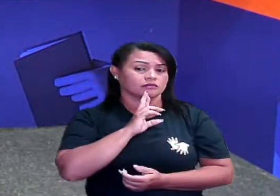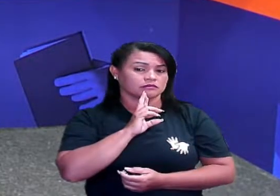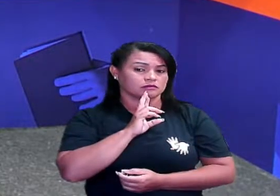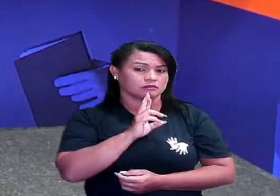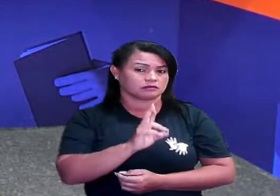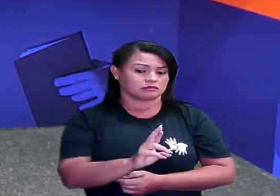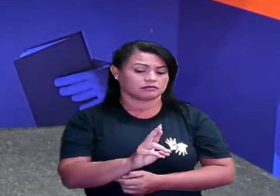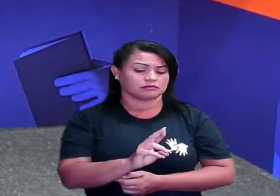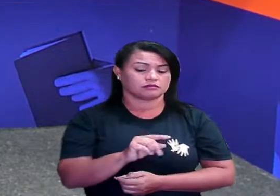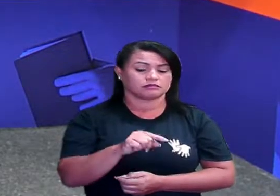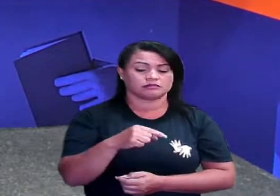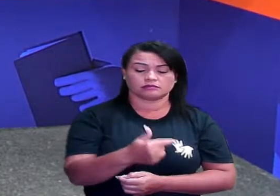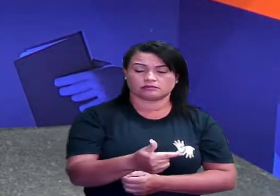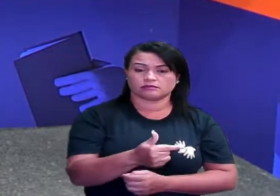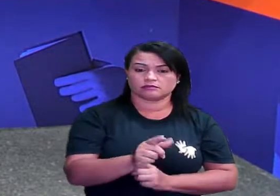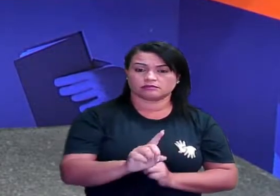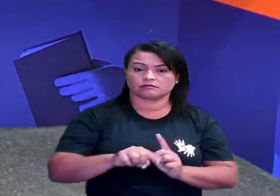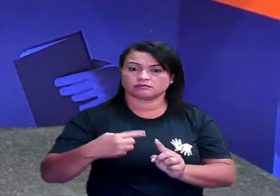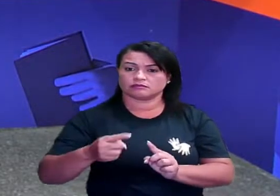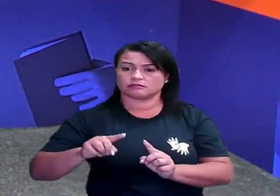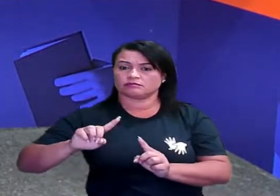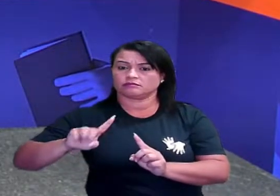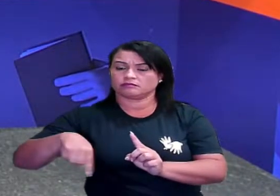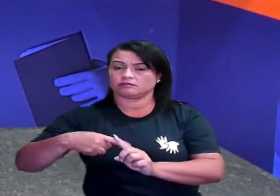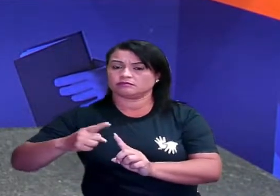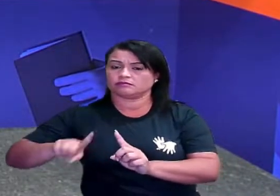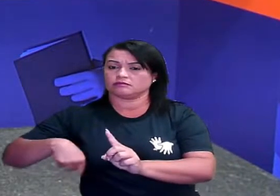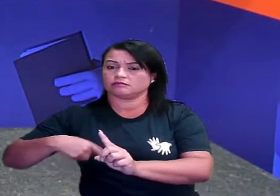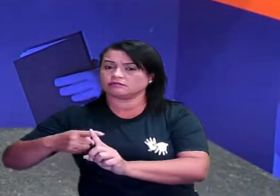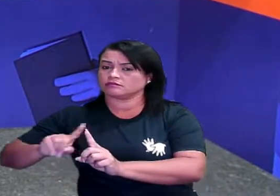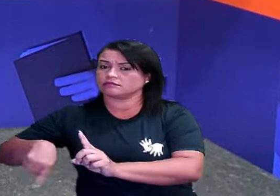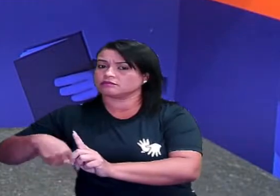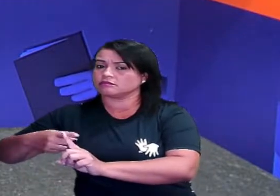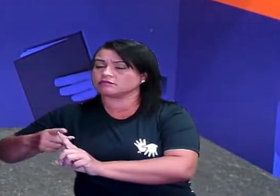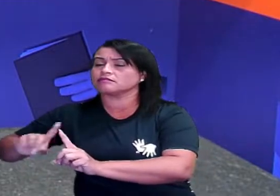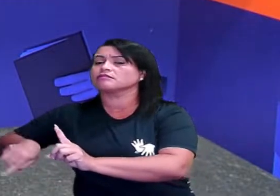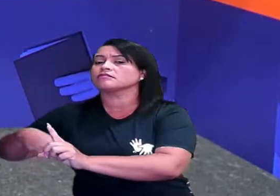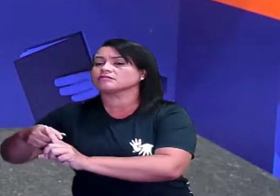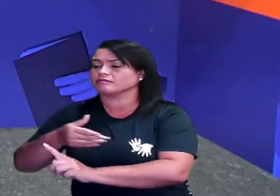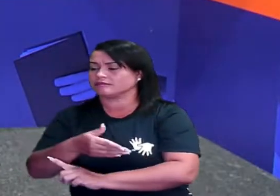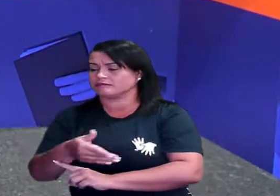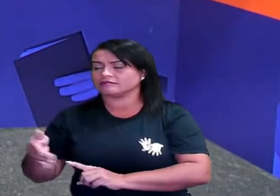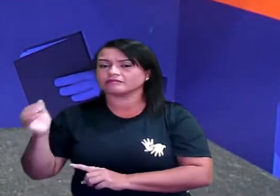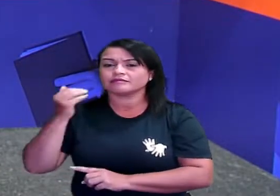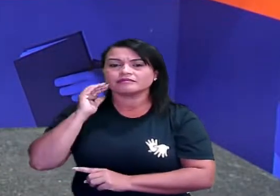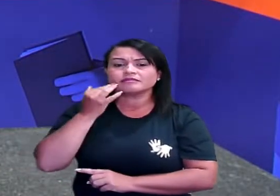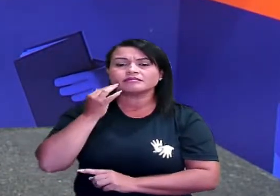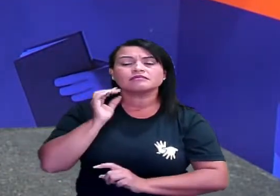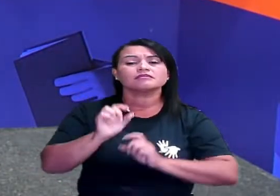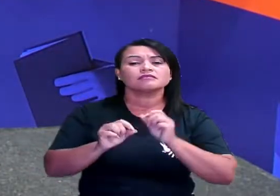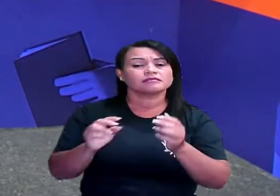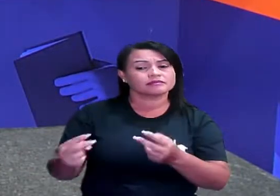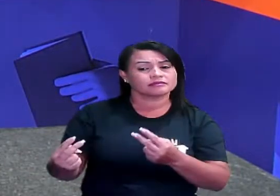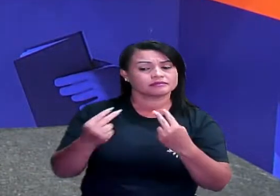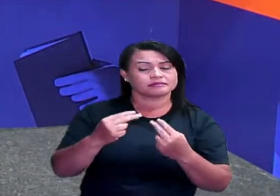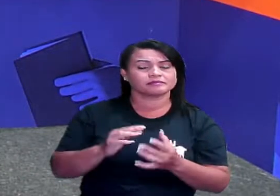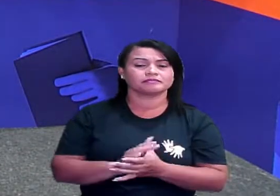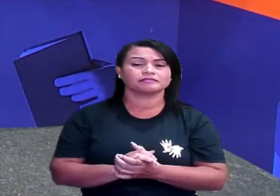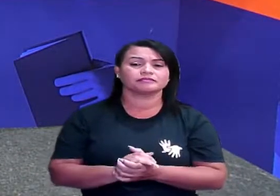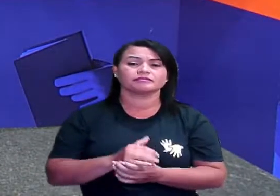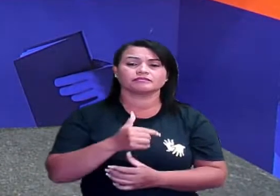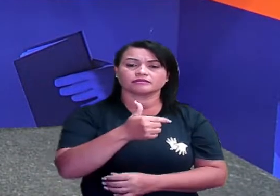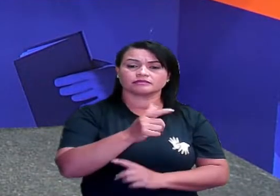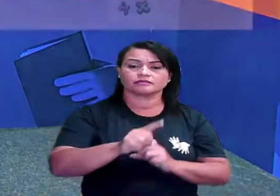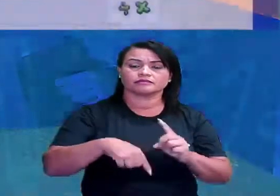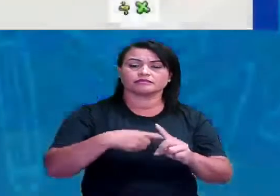resultado de um a gente multiplica com o outro. O resultado vai multiplicando e assim por diante. Então, ó, vê comigo. 2